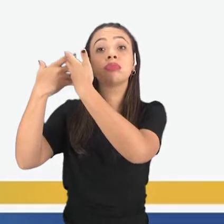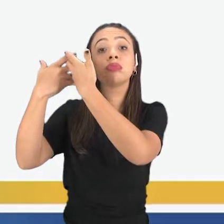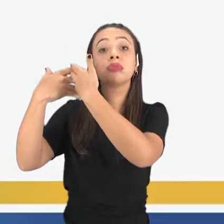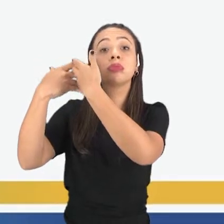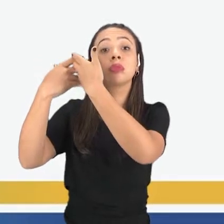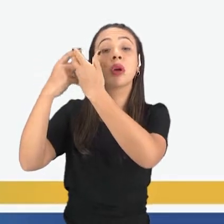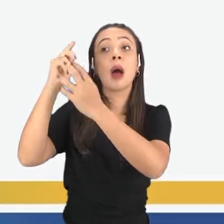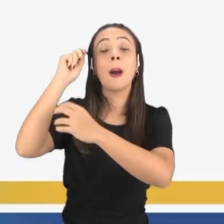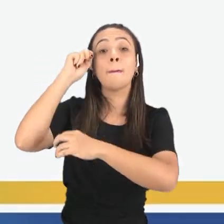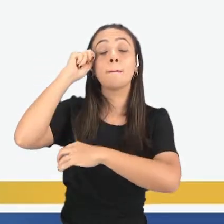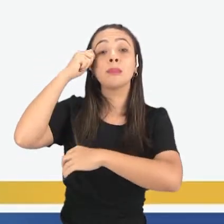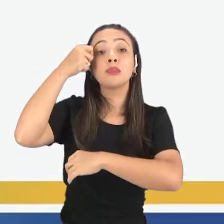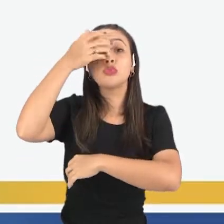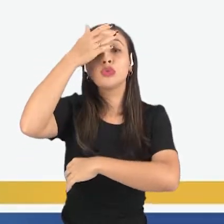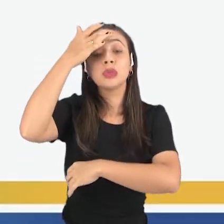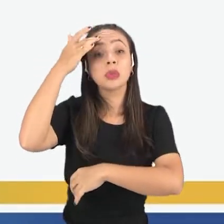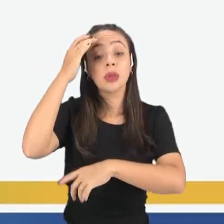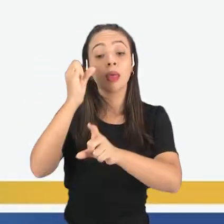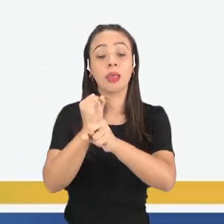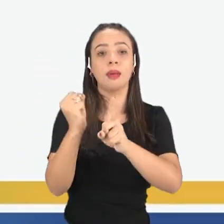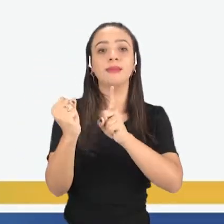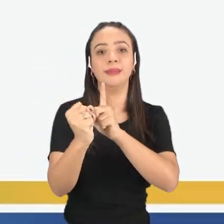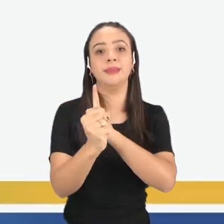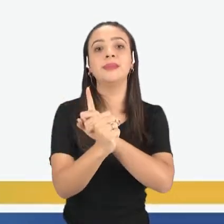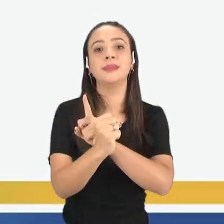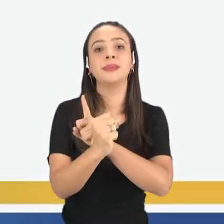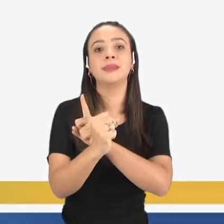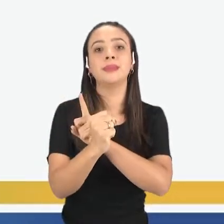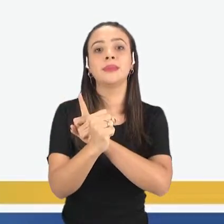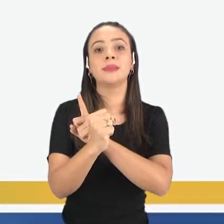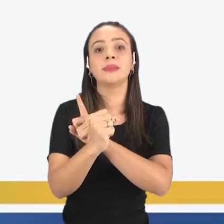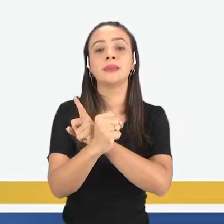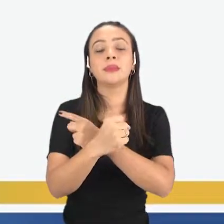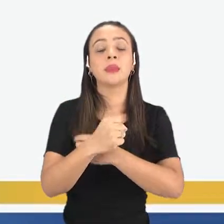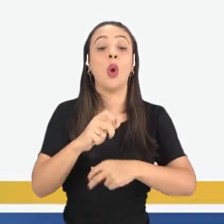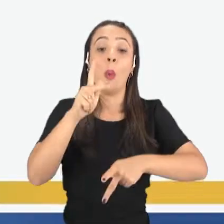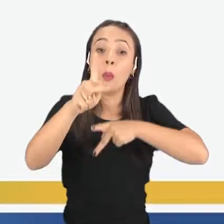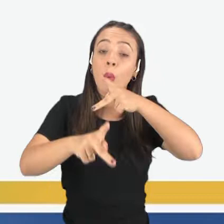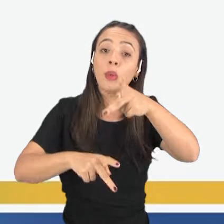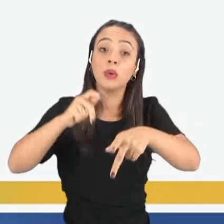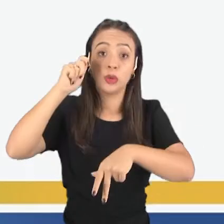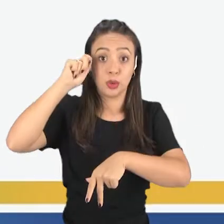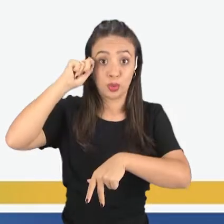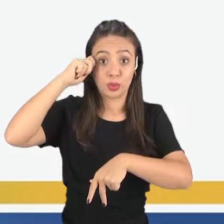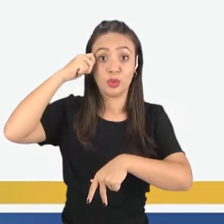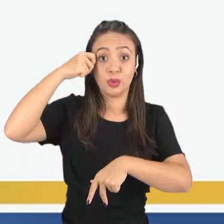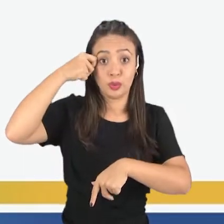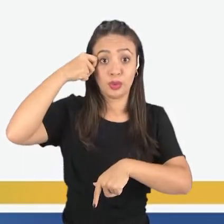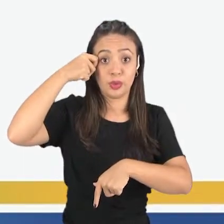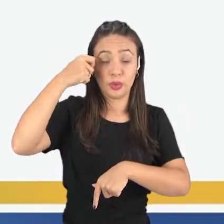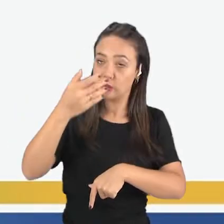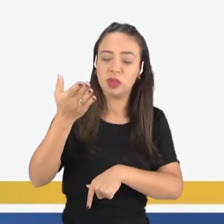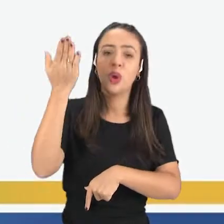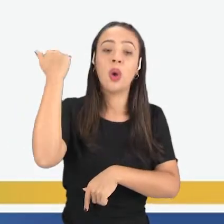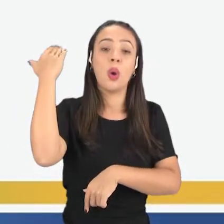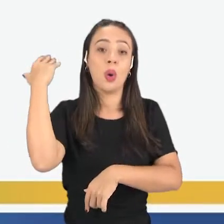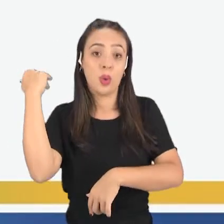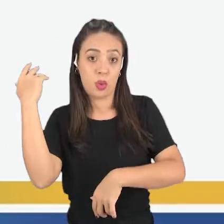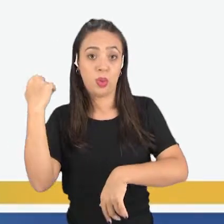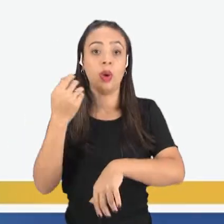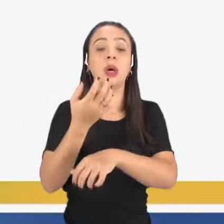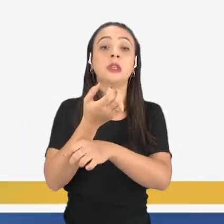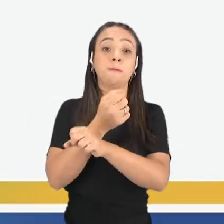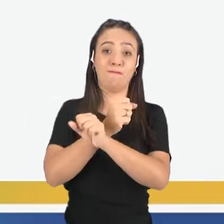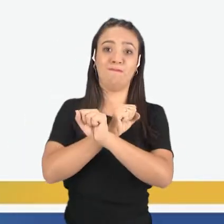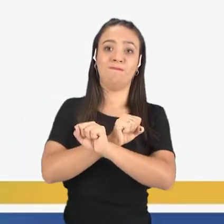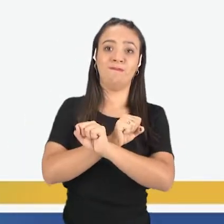dos negros na sociedade. Afinal, as gerações de afro-brasileiros que sucederam à época da escravidão sofreram e